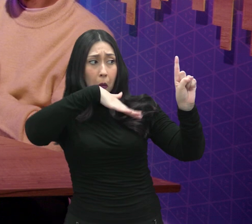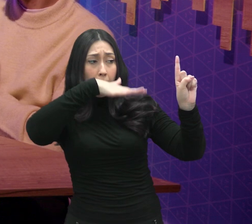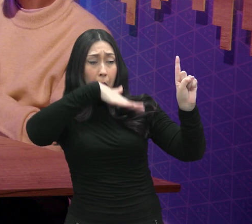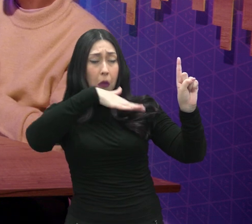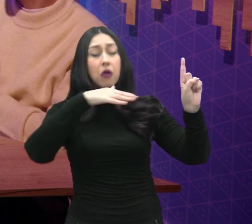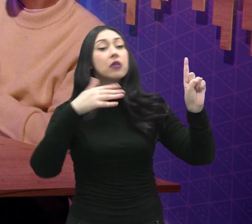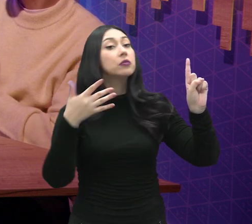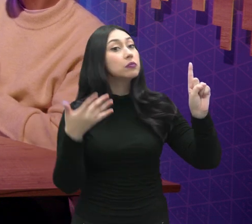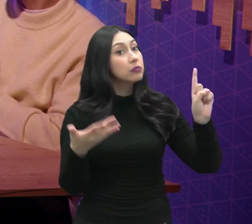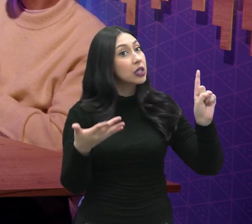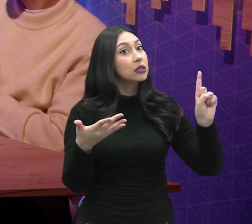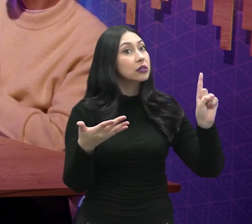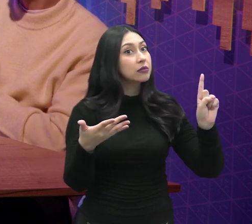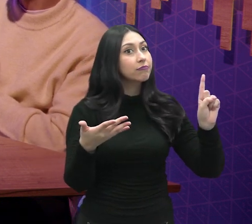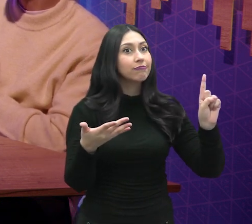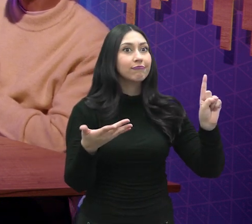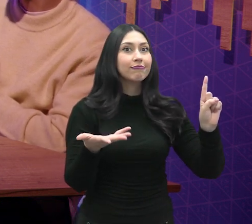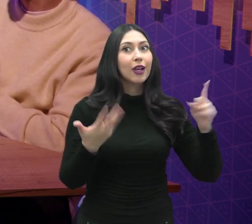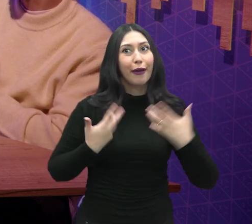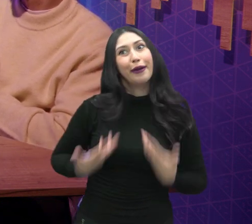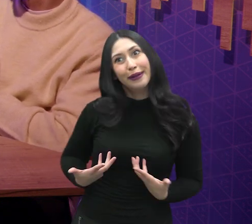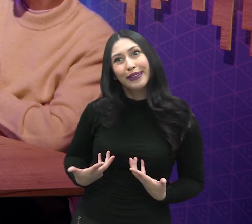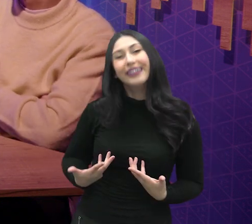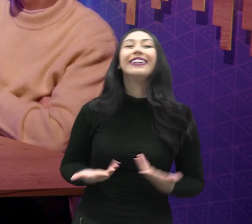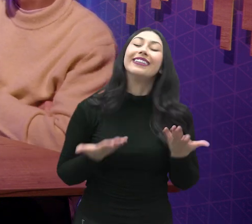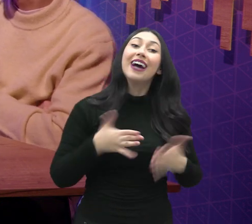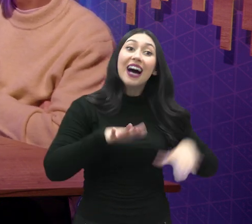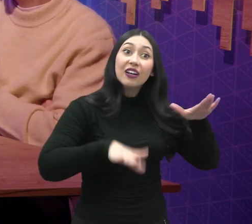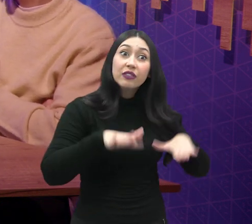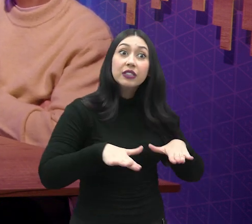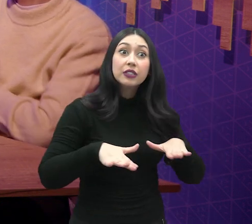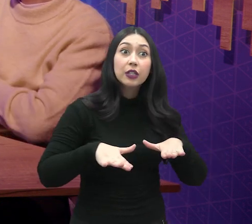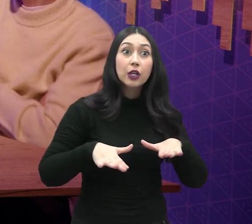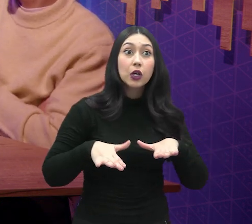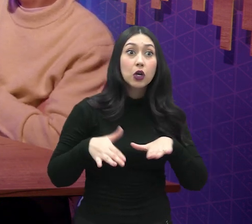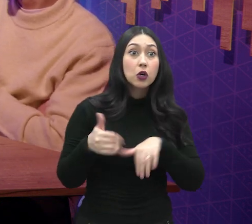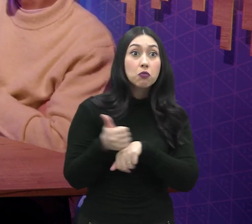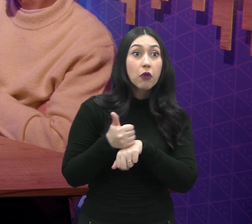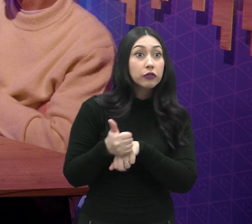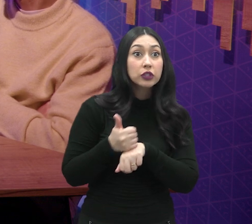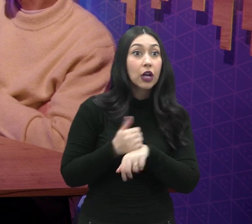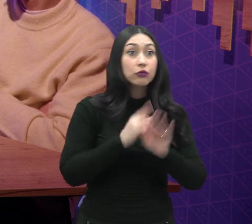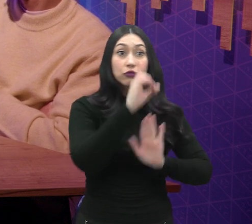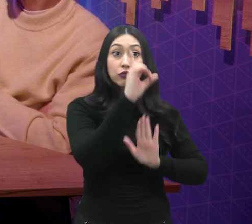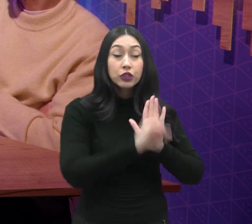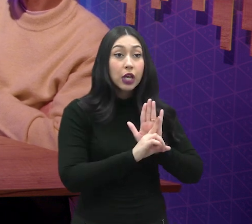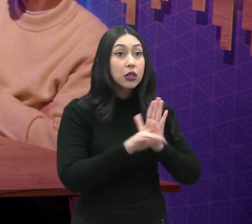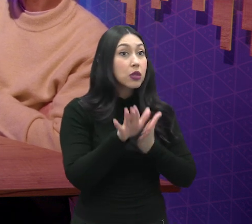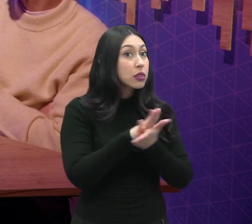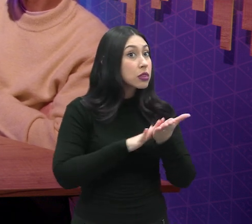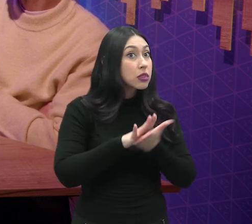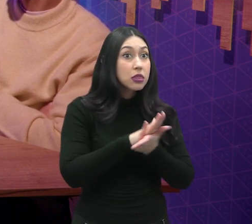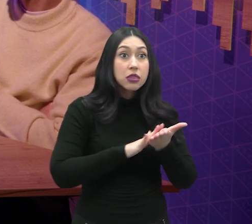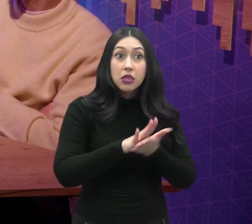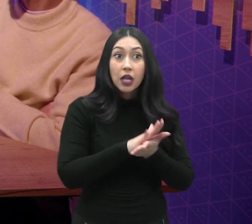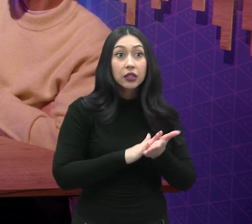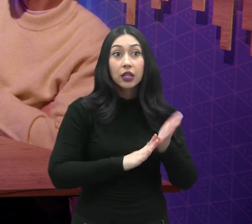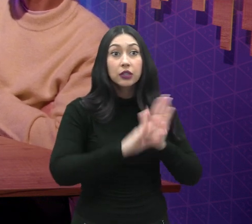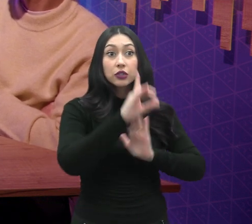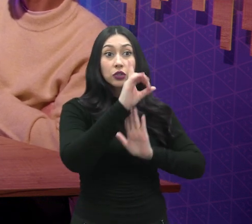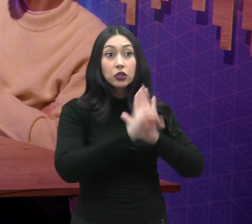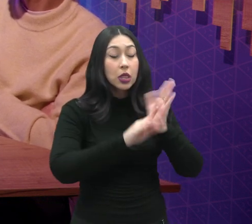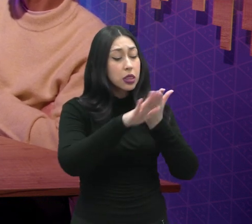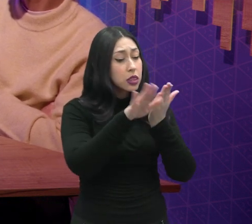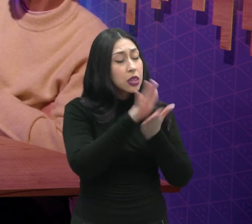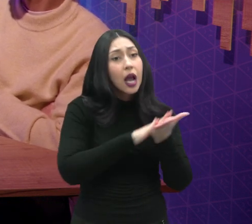abaixar a cabeça, e muitas vezes os trabalhadores não tinham nem direitos, né? Não tinham direitos trabalhistas,